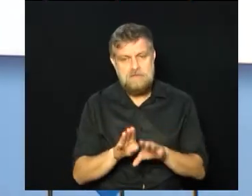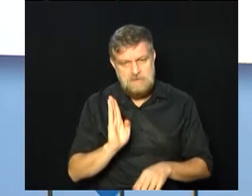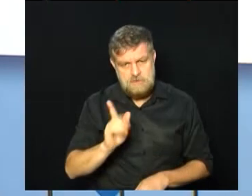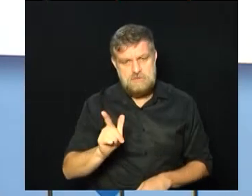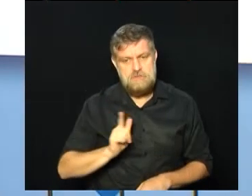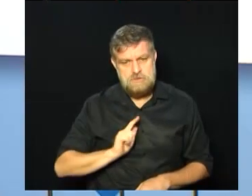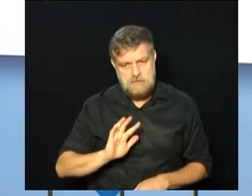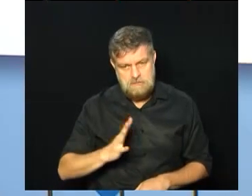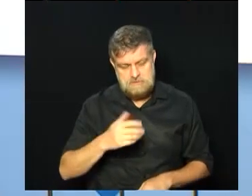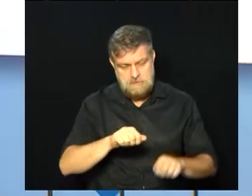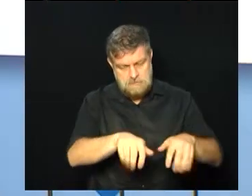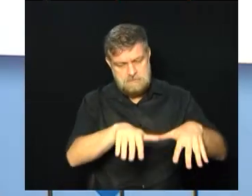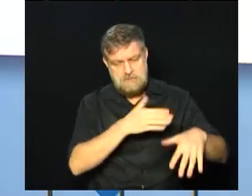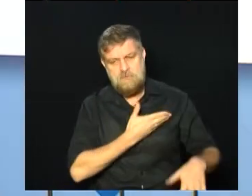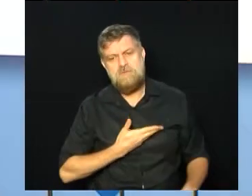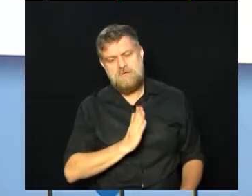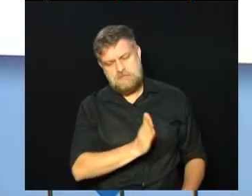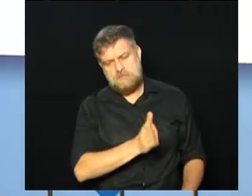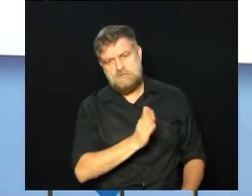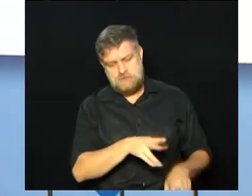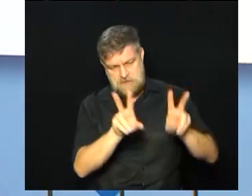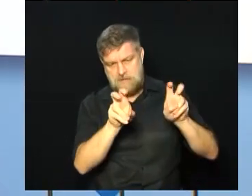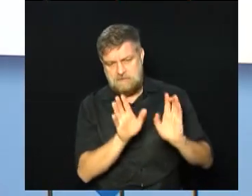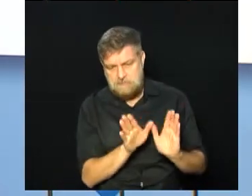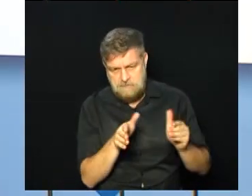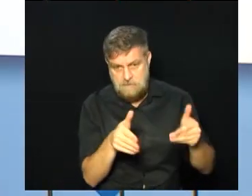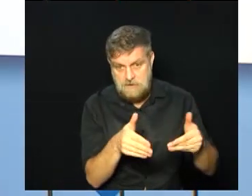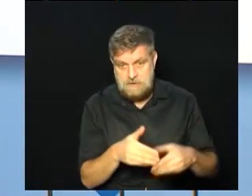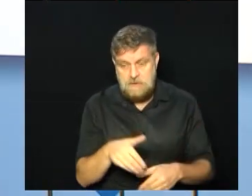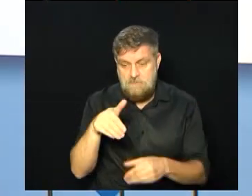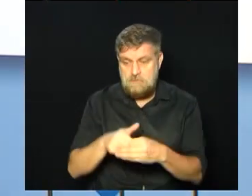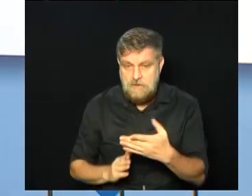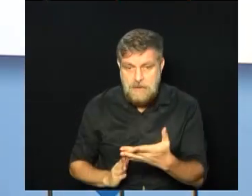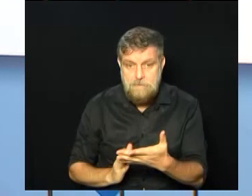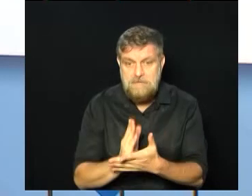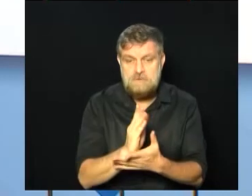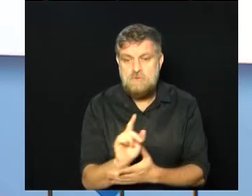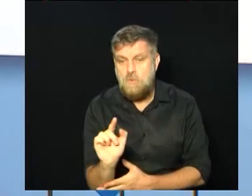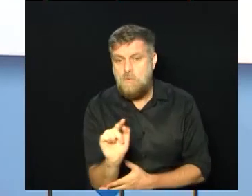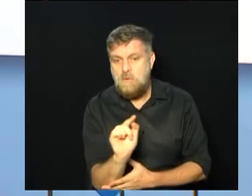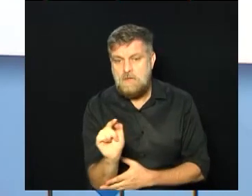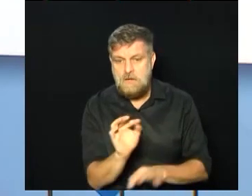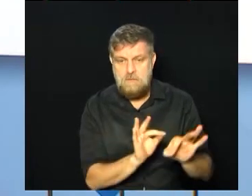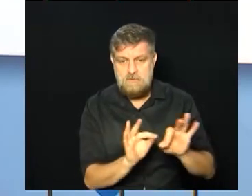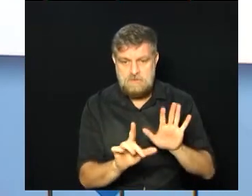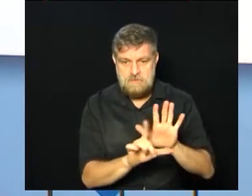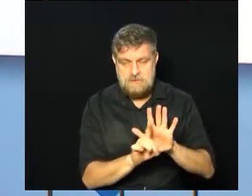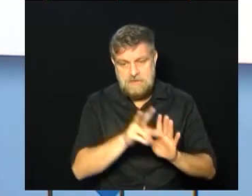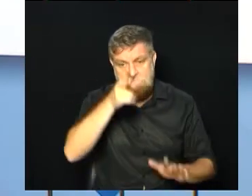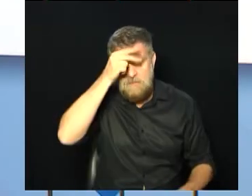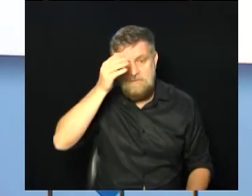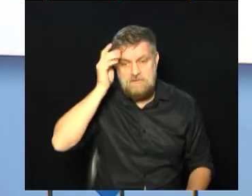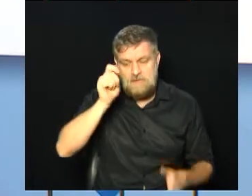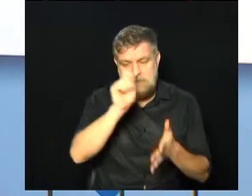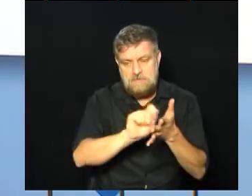sido realizada uma audiência pública a respeito dessa matéria e foi aprovado em primeira discussão o projeto de autoria do prefeito que